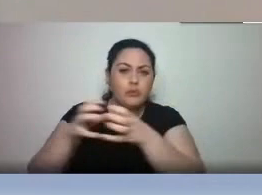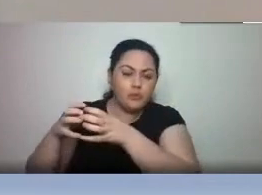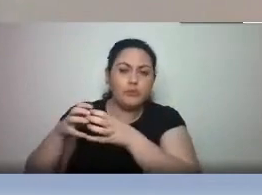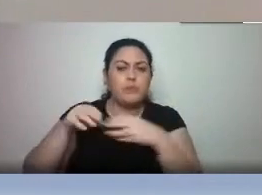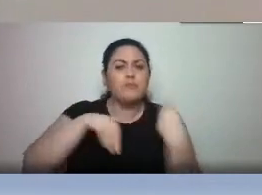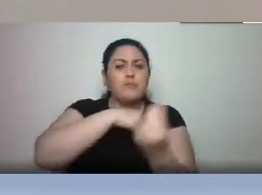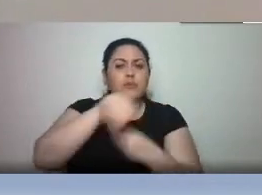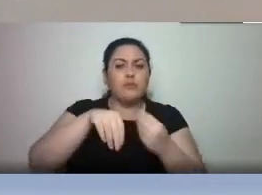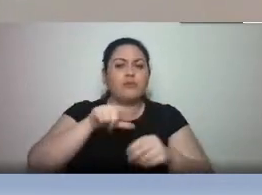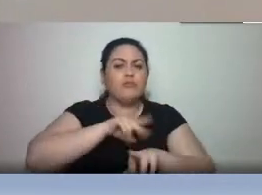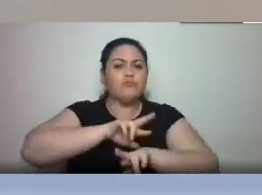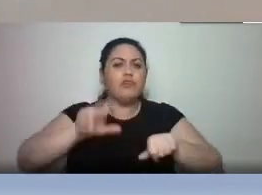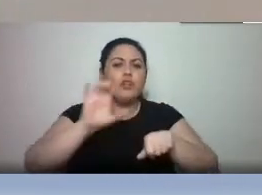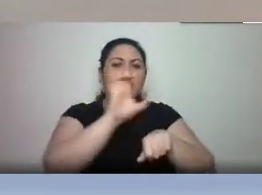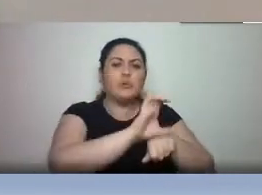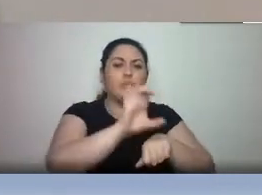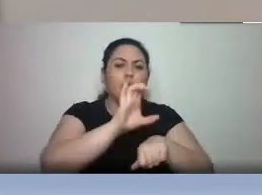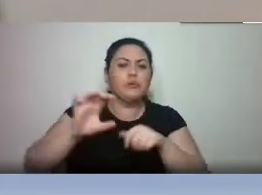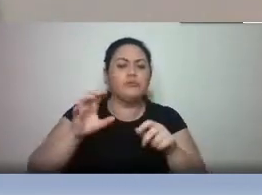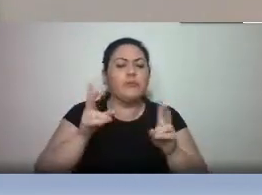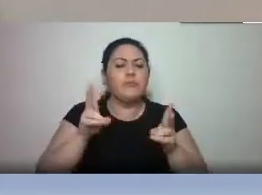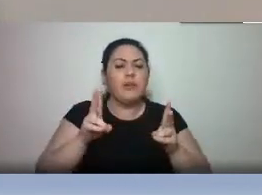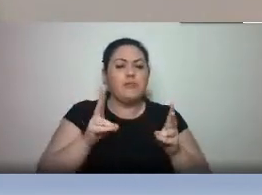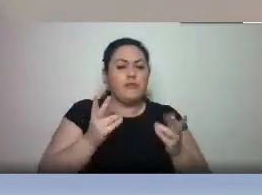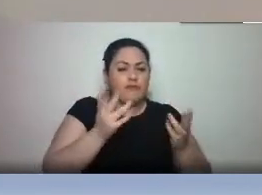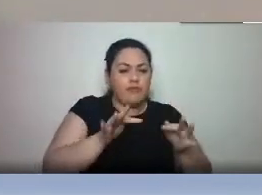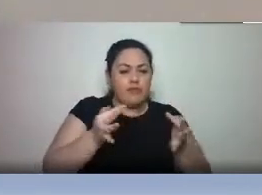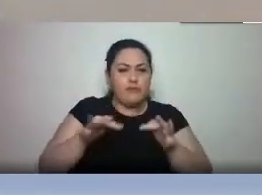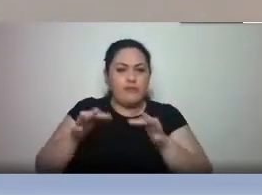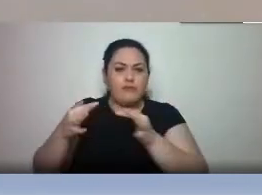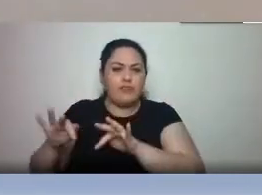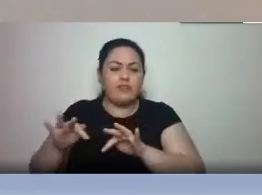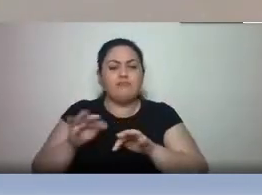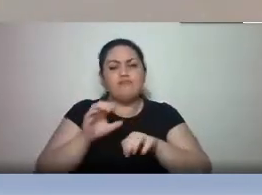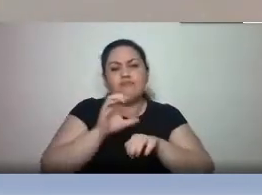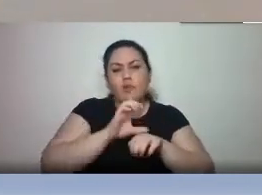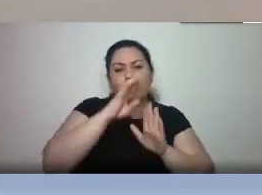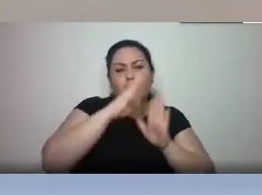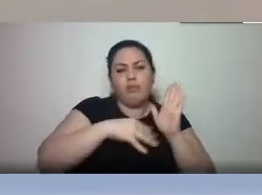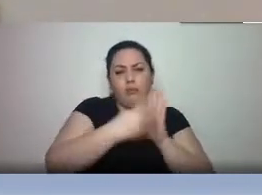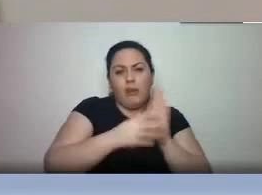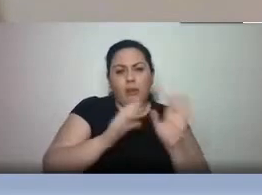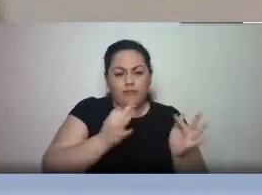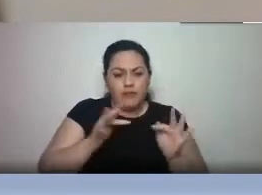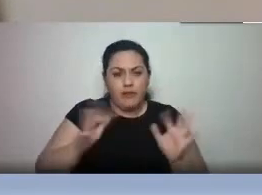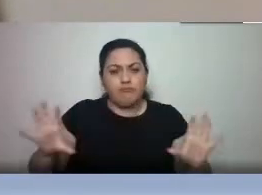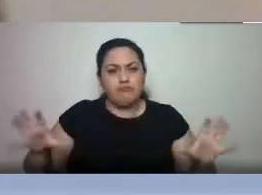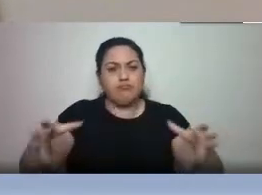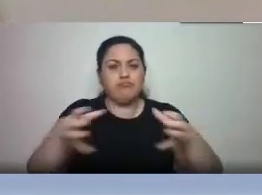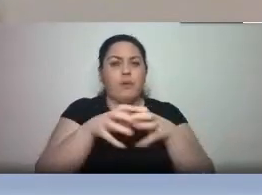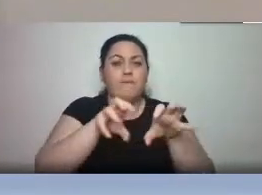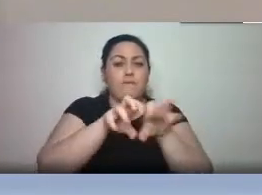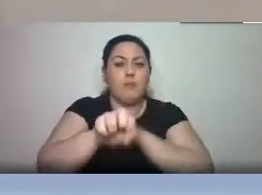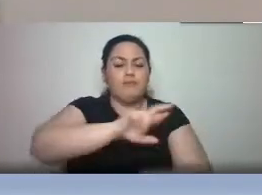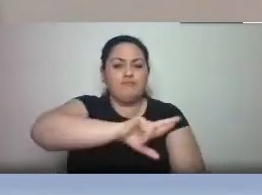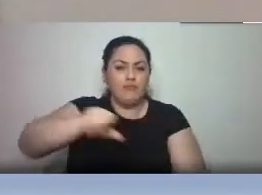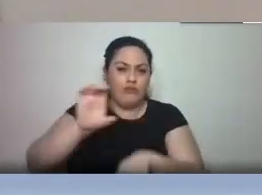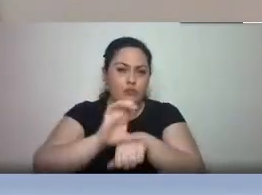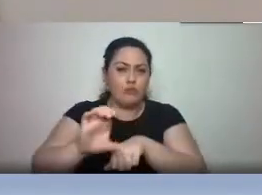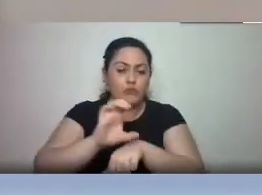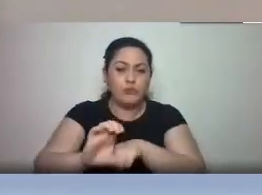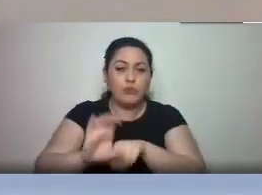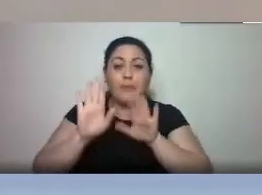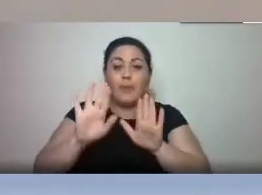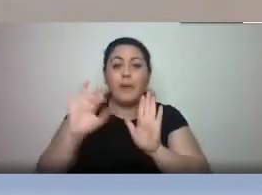cursos conforme eles integralizam a carga horária de suas diversas atividades. Ela é histórica porque, nesse cenário